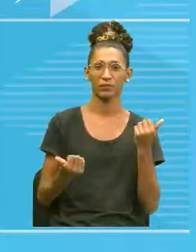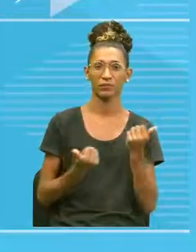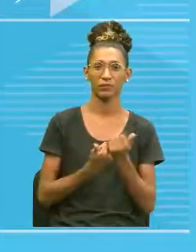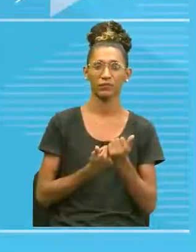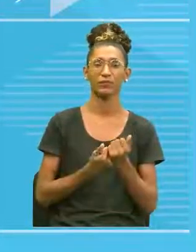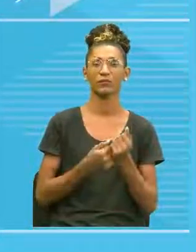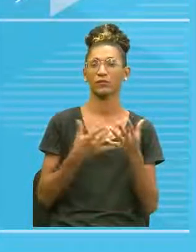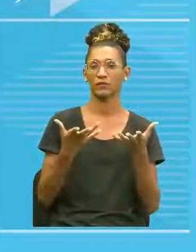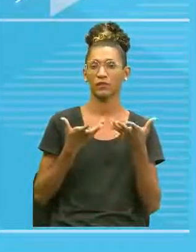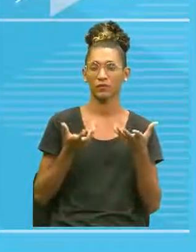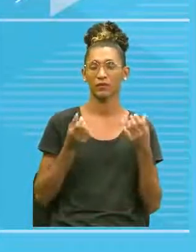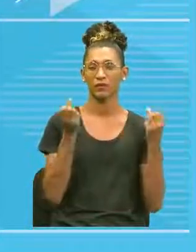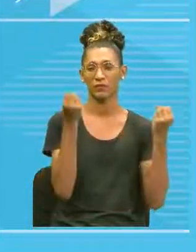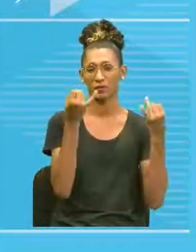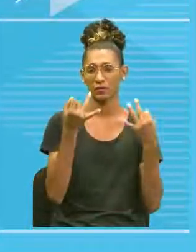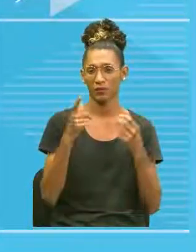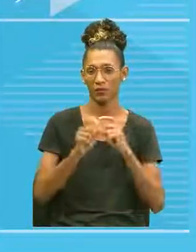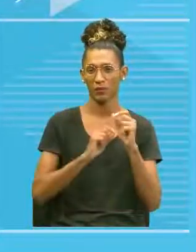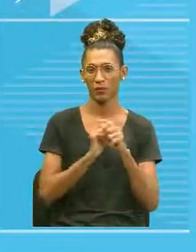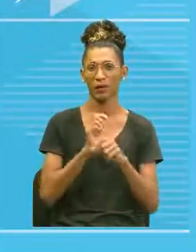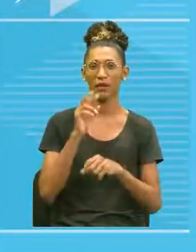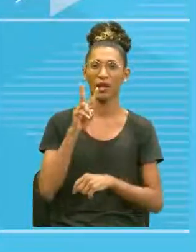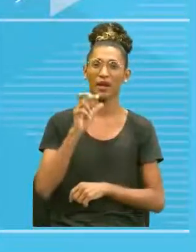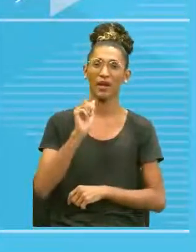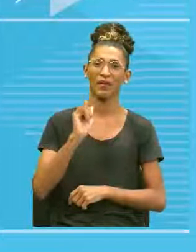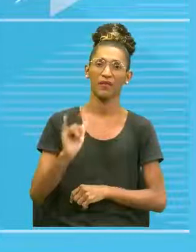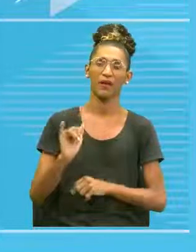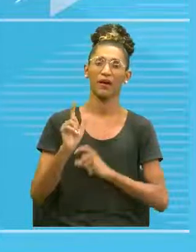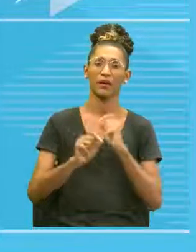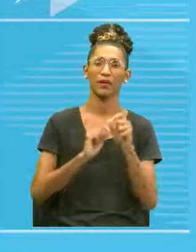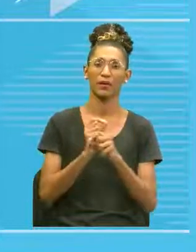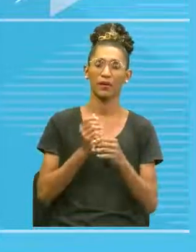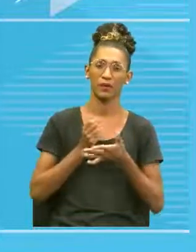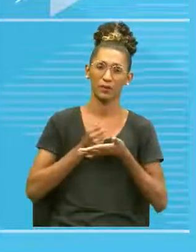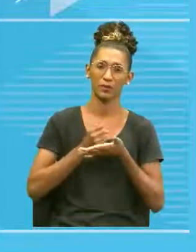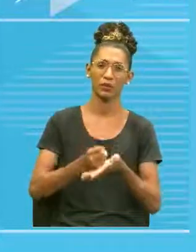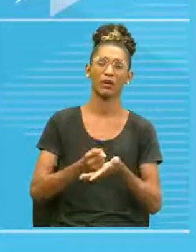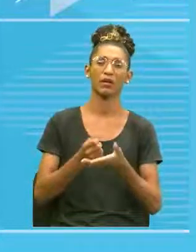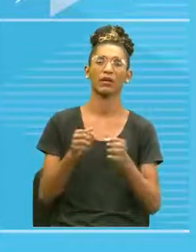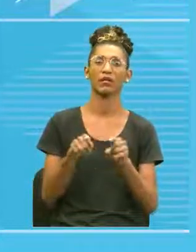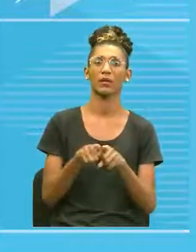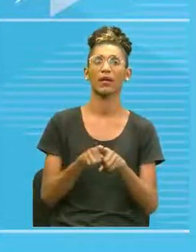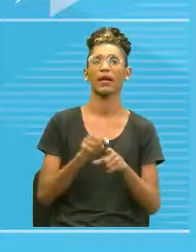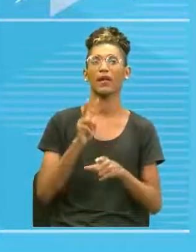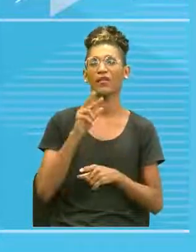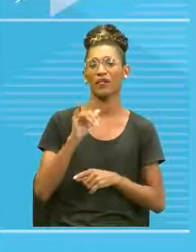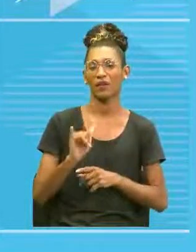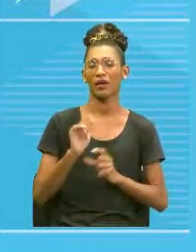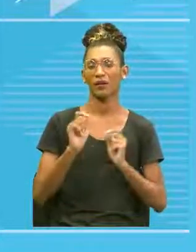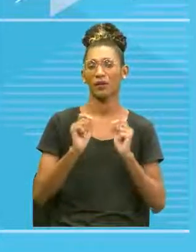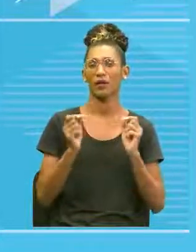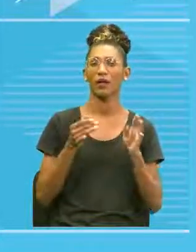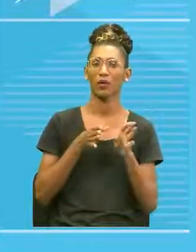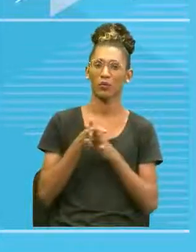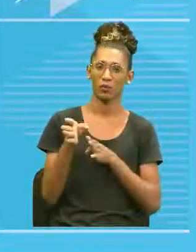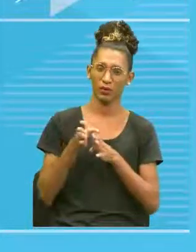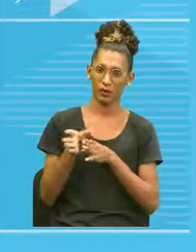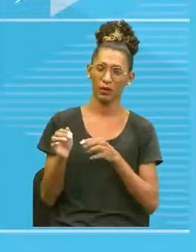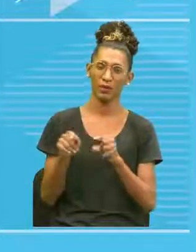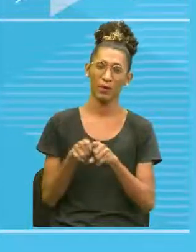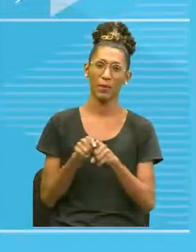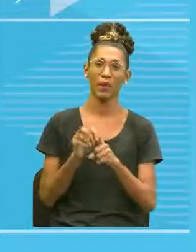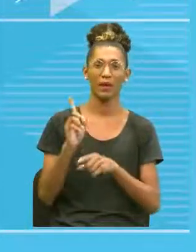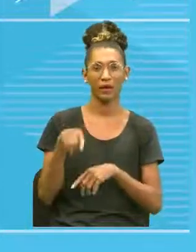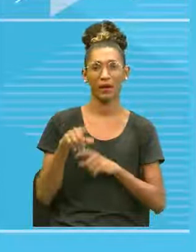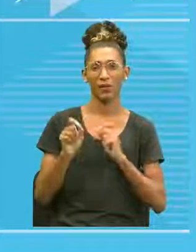eu tô querendo dizer que ele vai ajudar ele vai auxiliar né